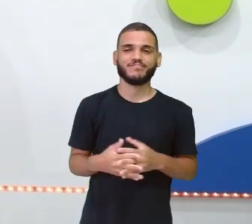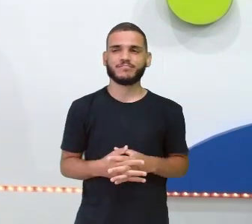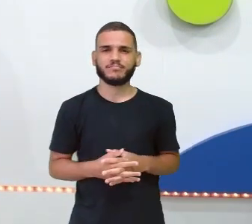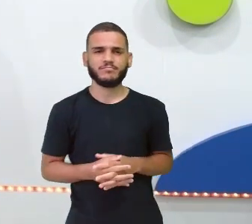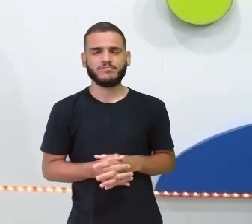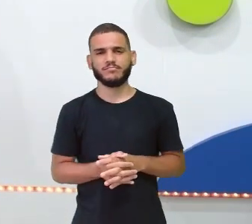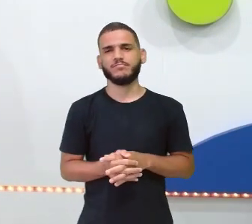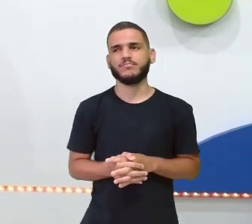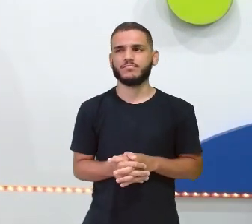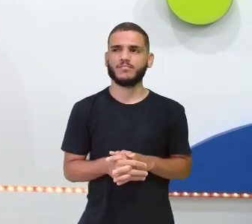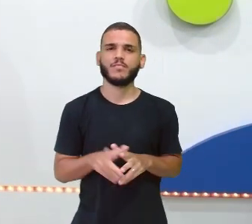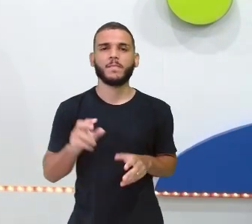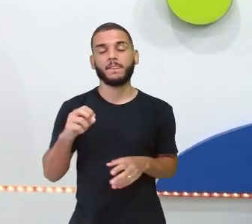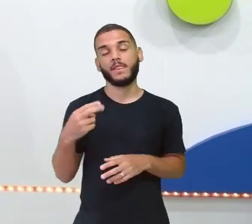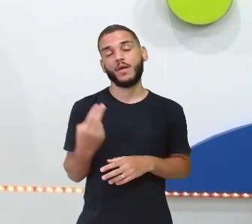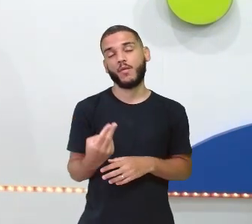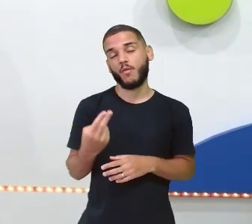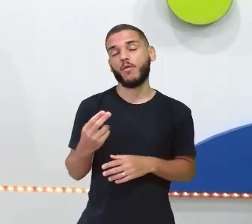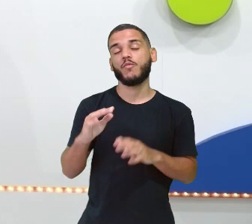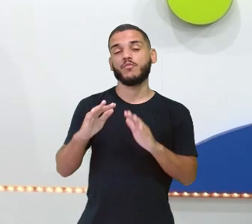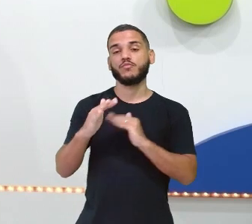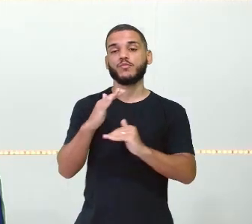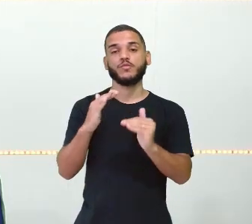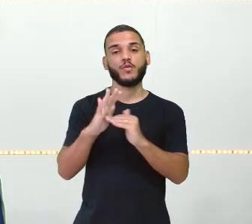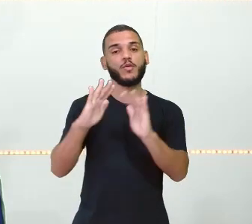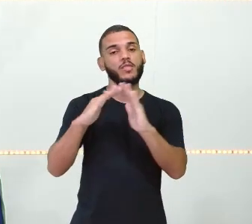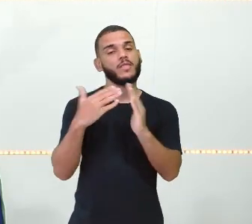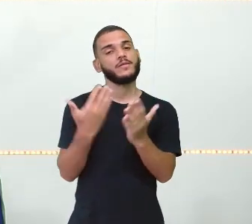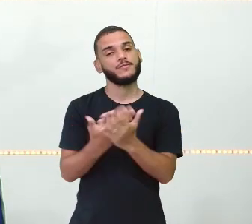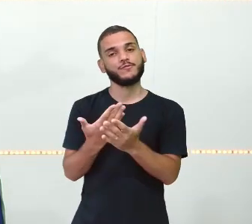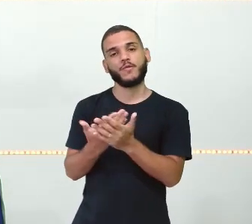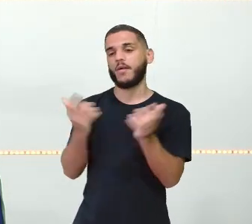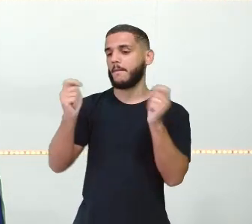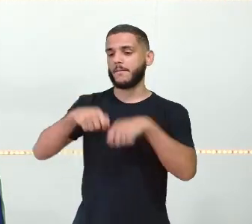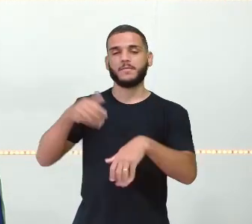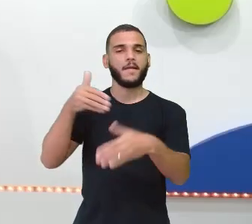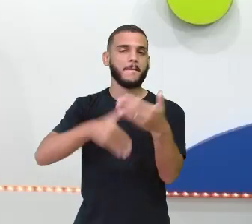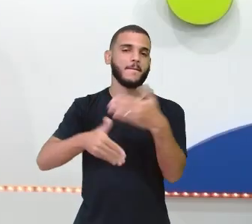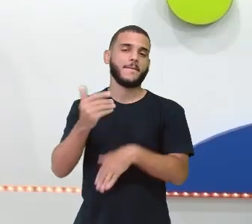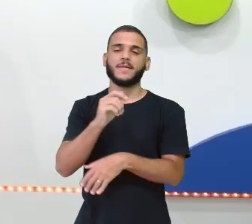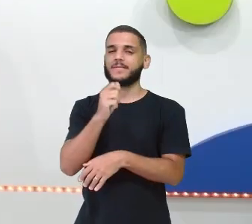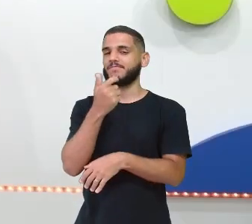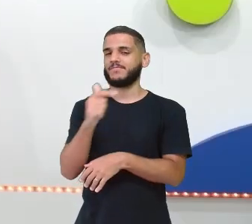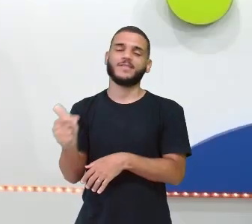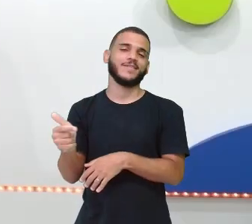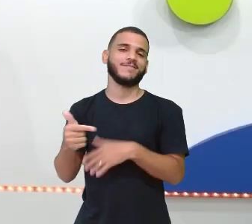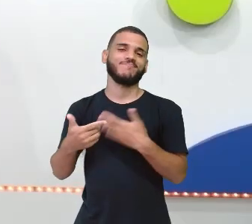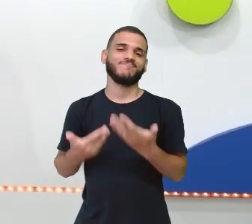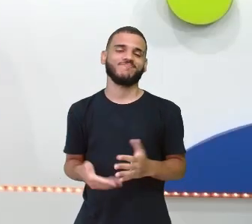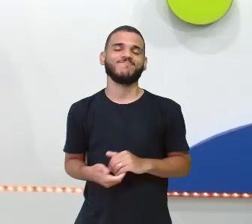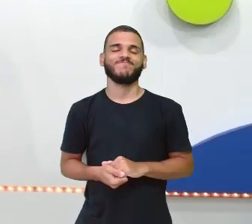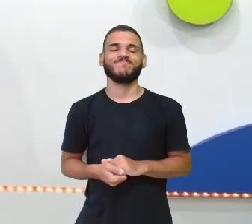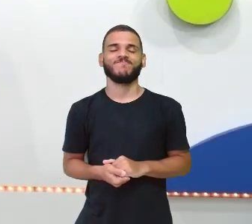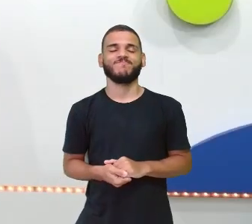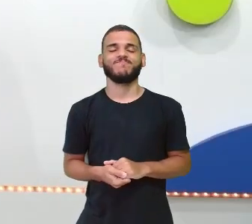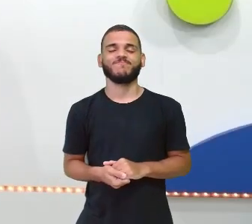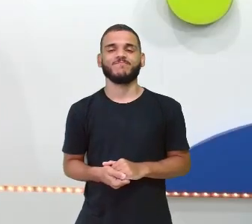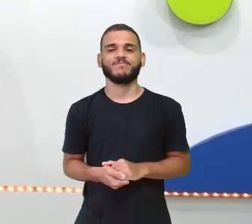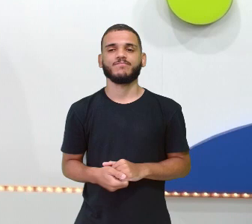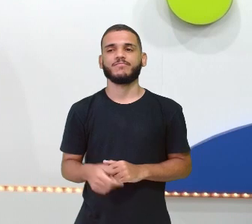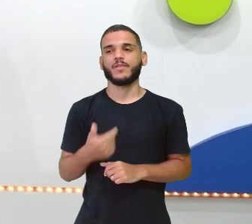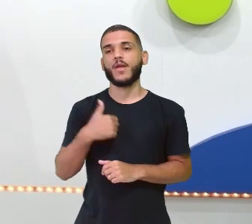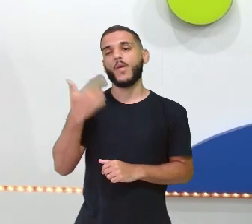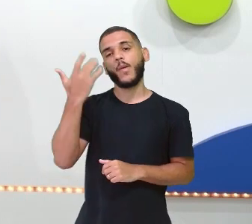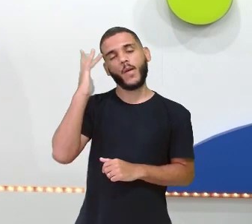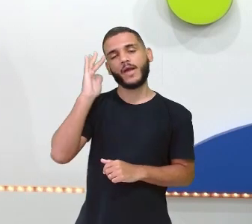estão mesmo, todos na escola, né, assistindo pela TV Sim, e não estão também. conseguindo participar aí pelo chat, Eu né? acho que essa